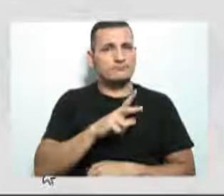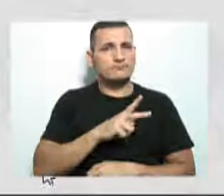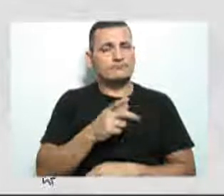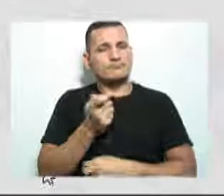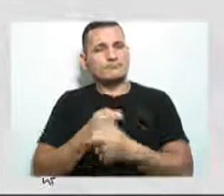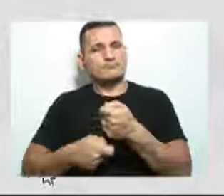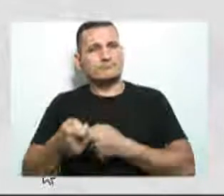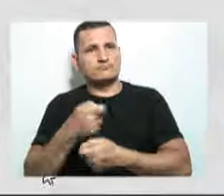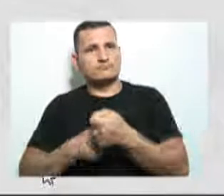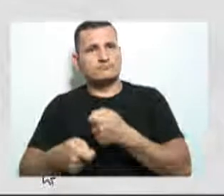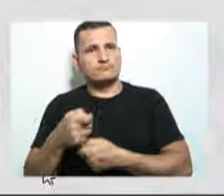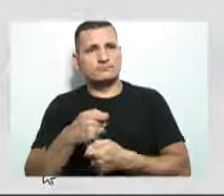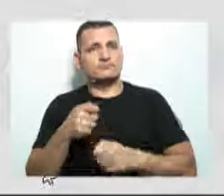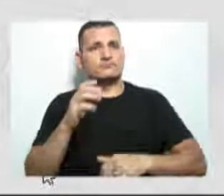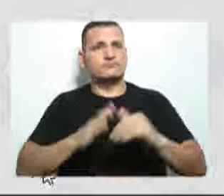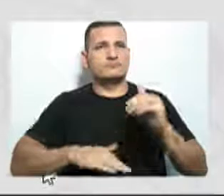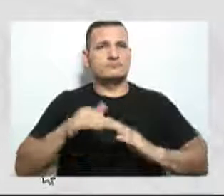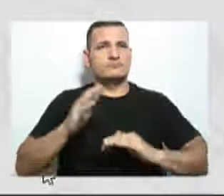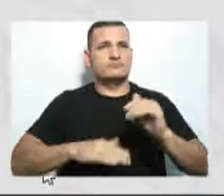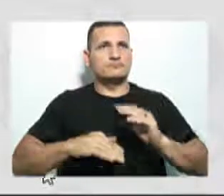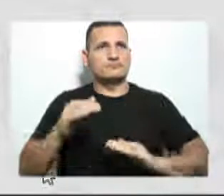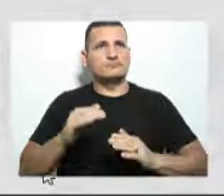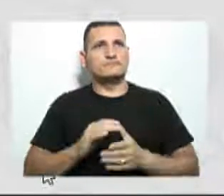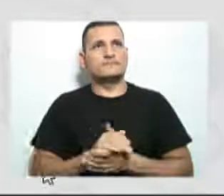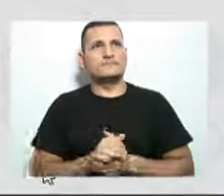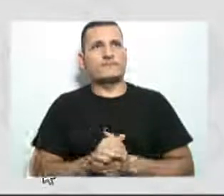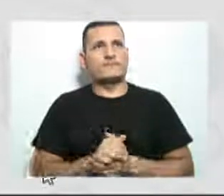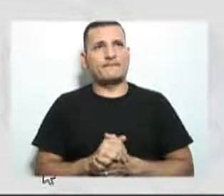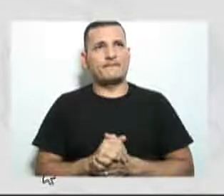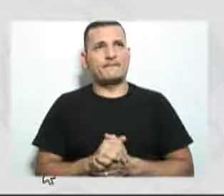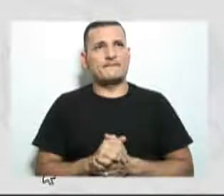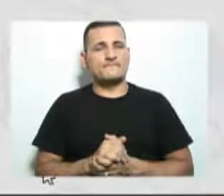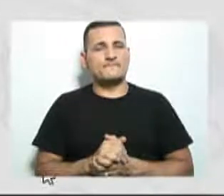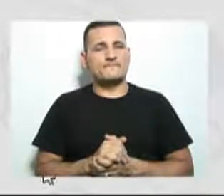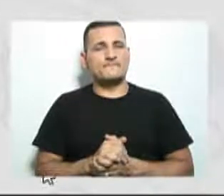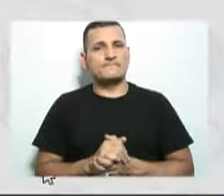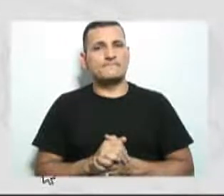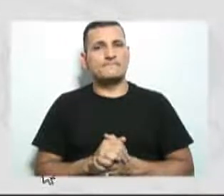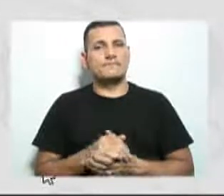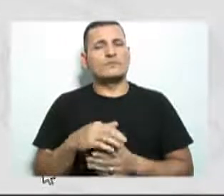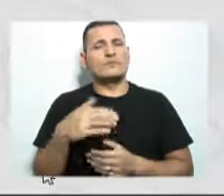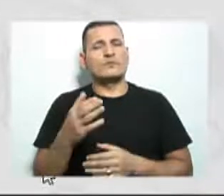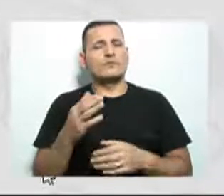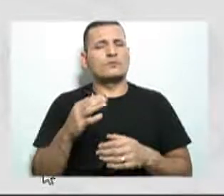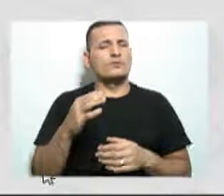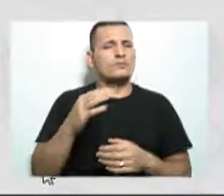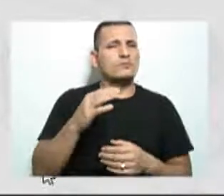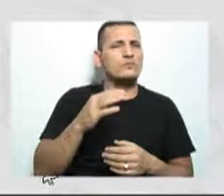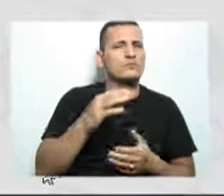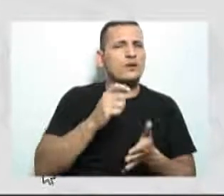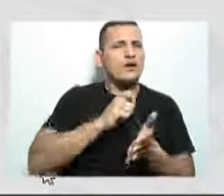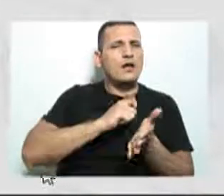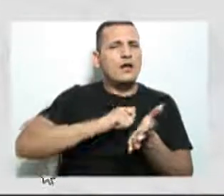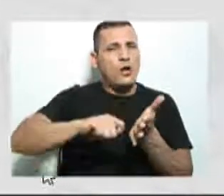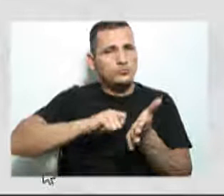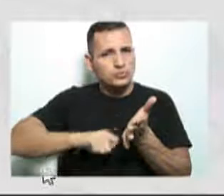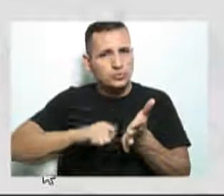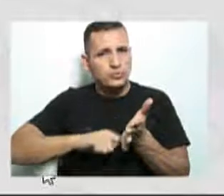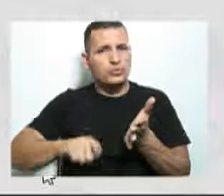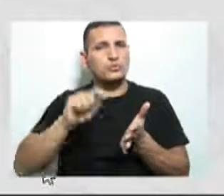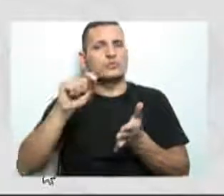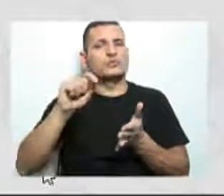as negociações profissionais. Considerado pelos maiores autores de negociação como um dos